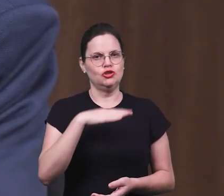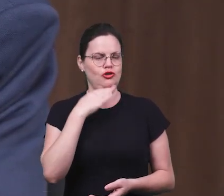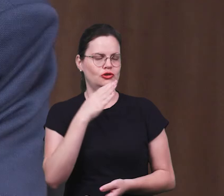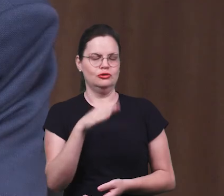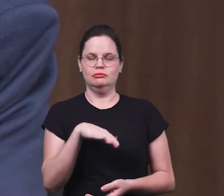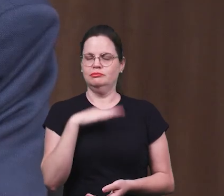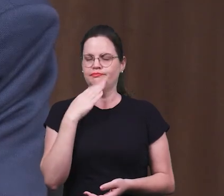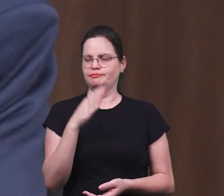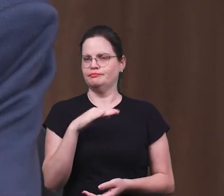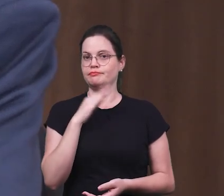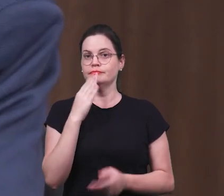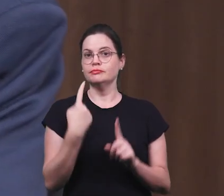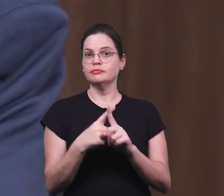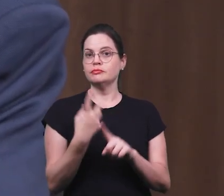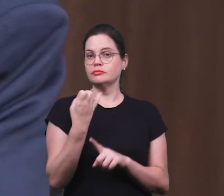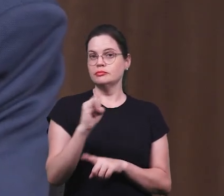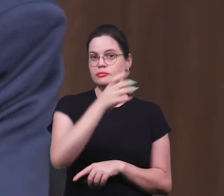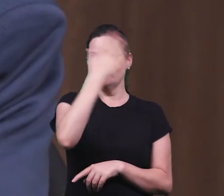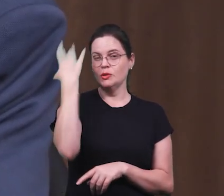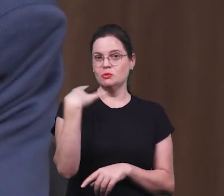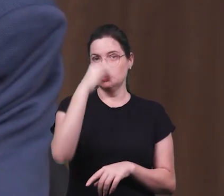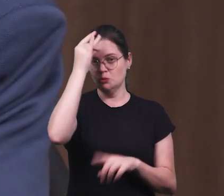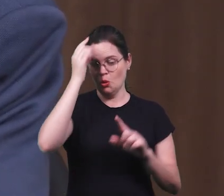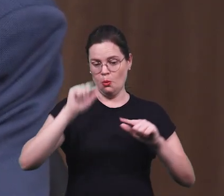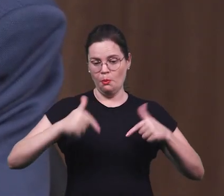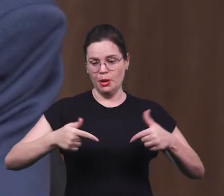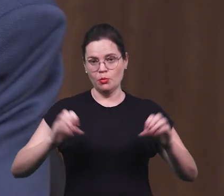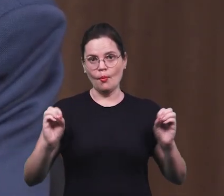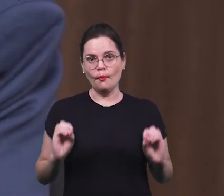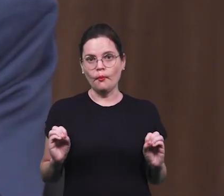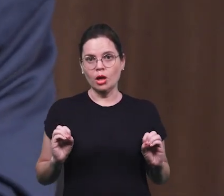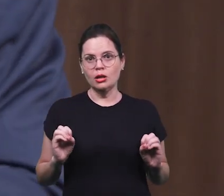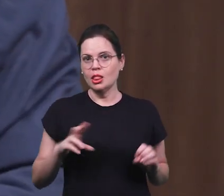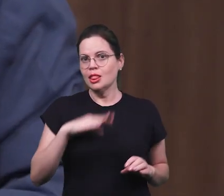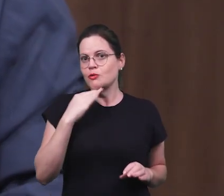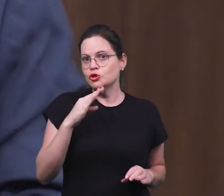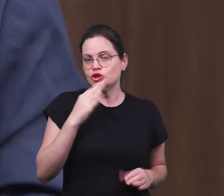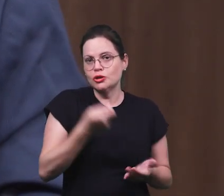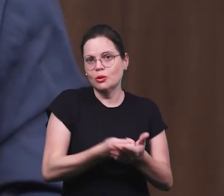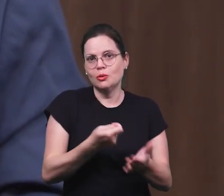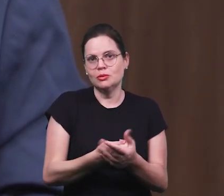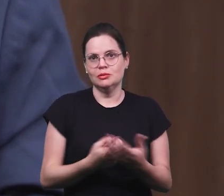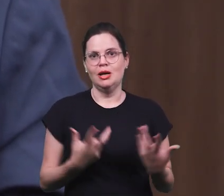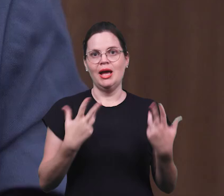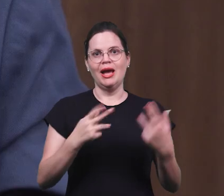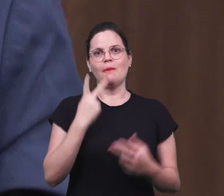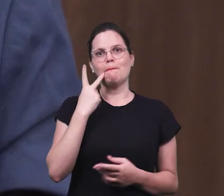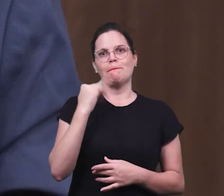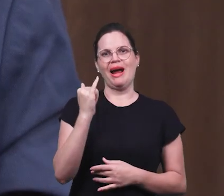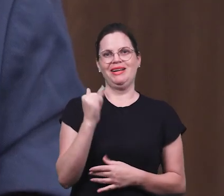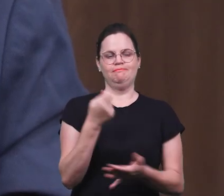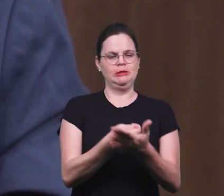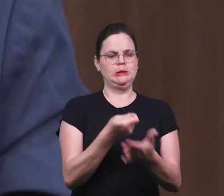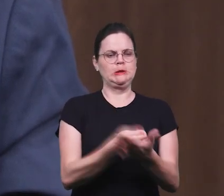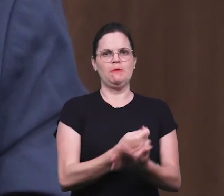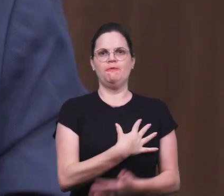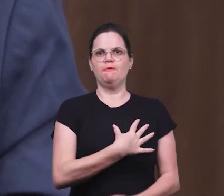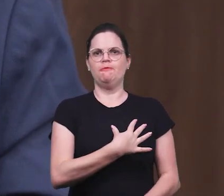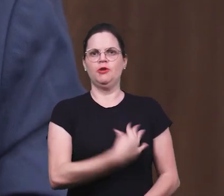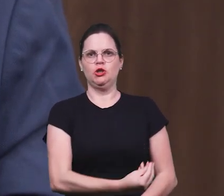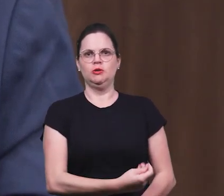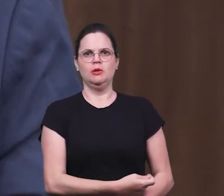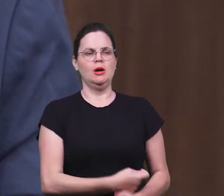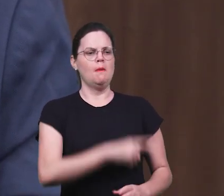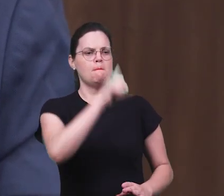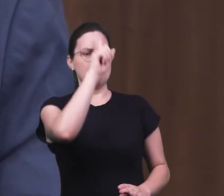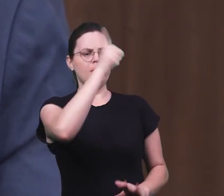porque se o Espírito Santo não operar, não adianta se exigir. É igual o pai que exige mais do filho, né? O pai bota um monte